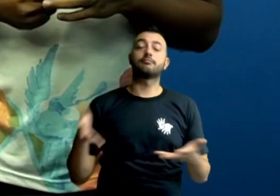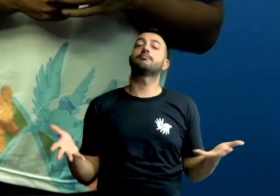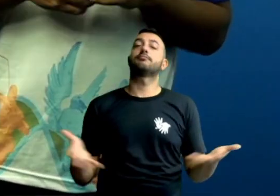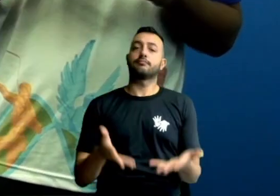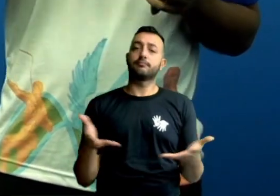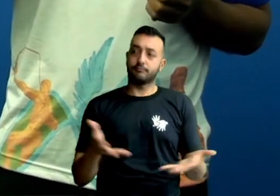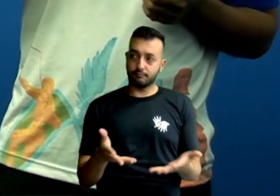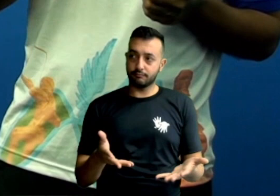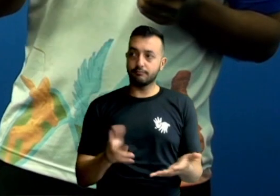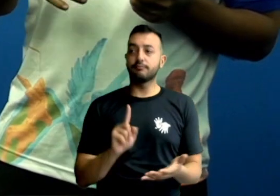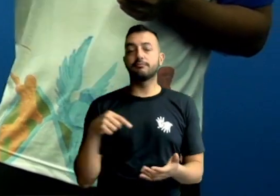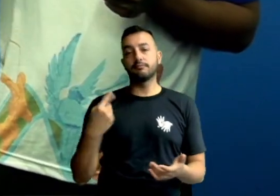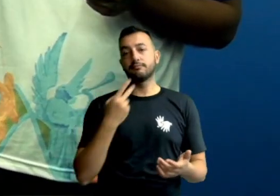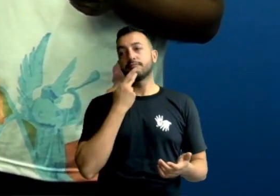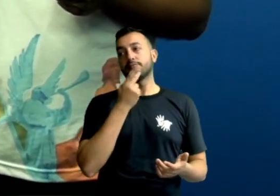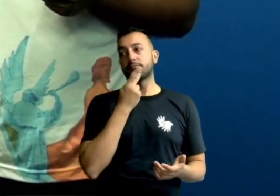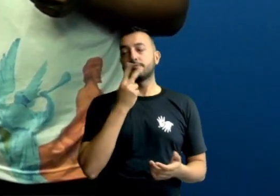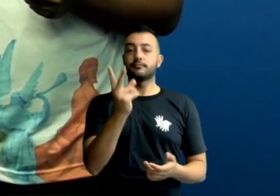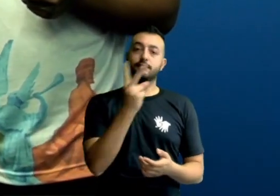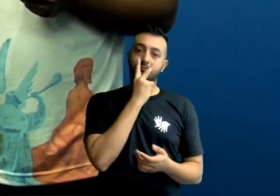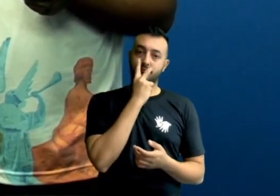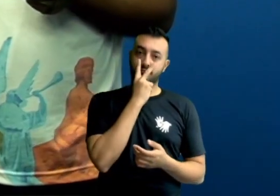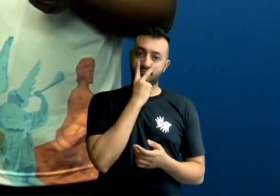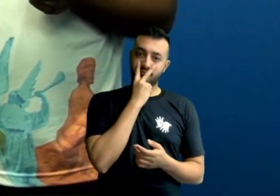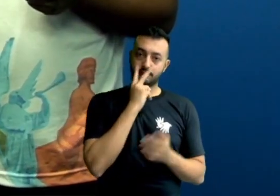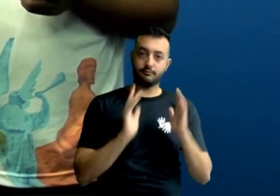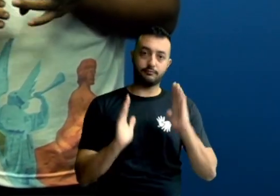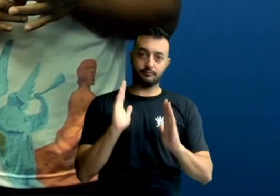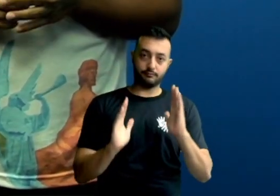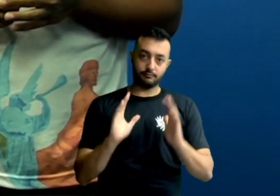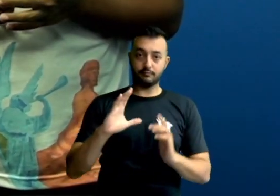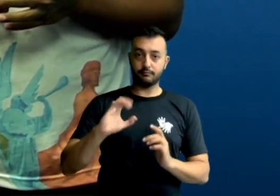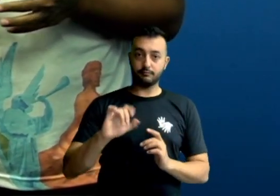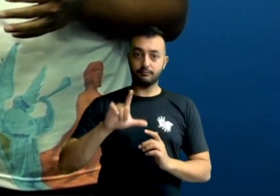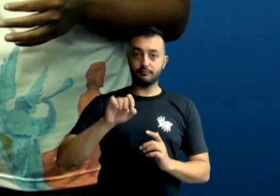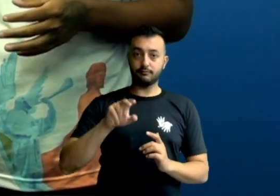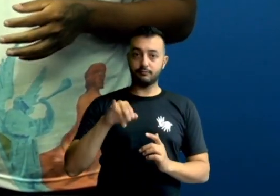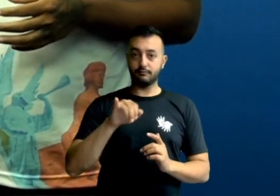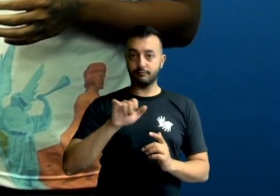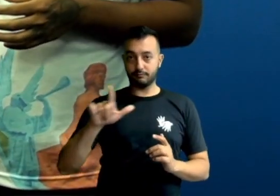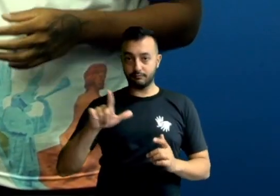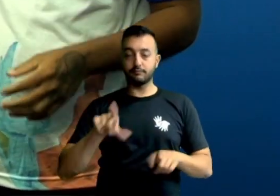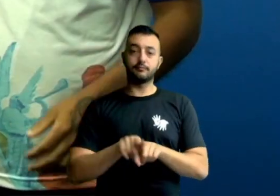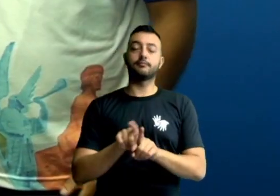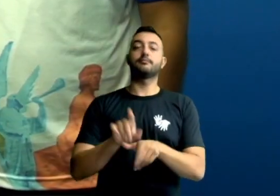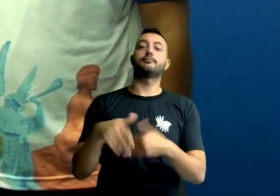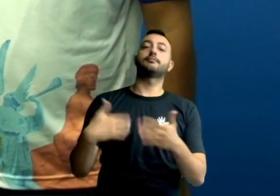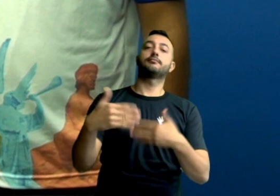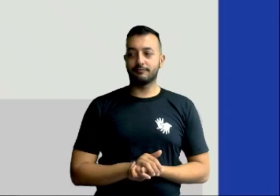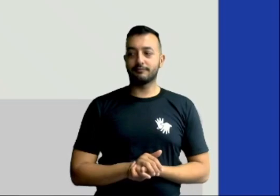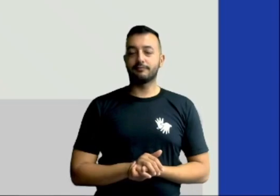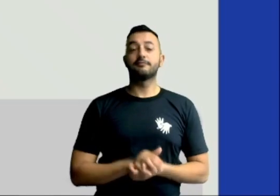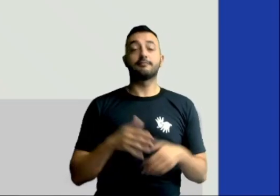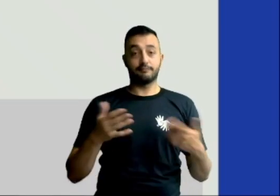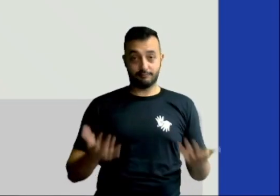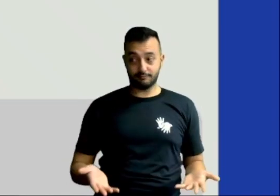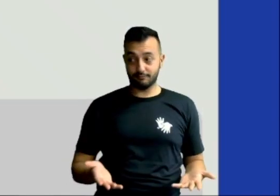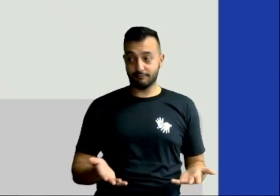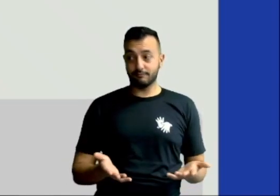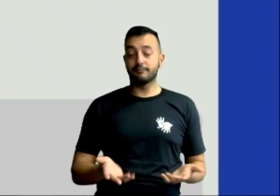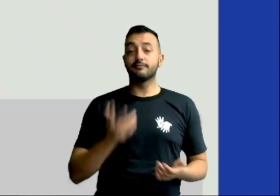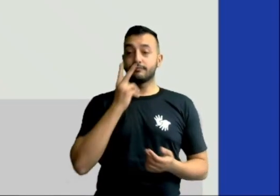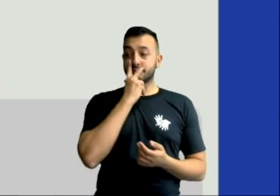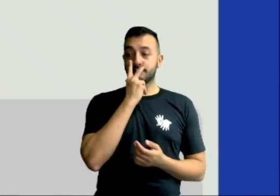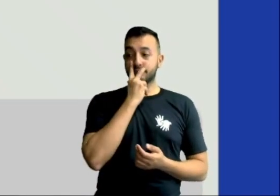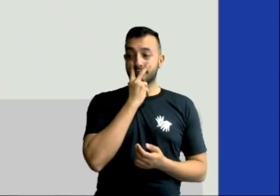hoje nós iremos falar sobre Vitória de Santo Antônio Pedro colonial e sua evolução Ah pois bem